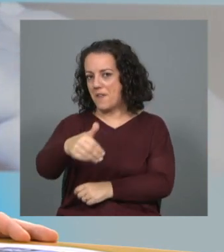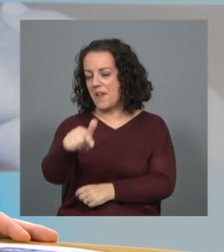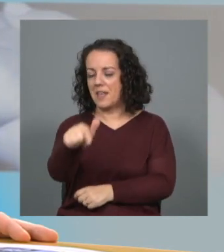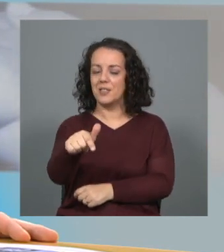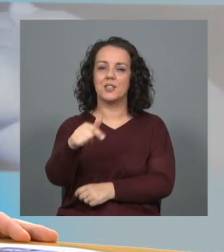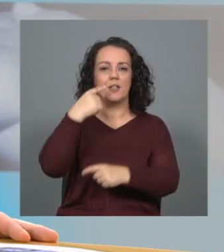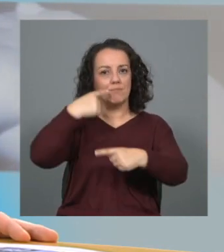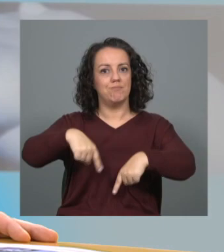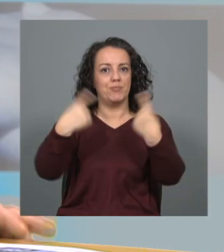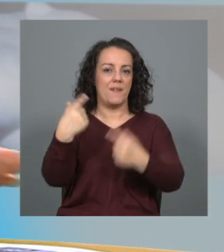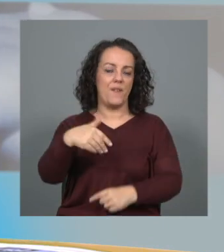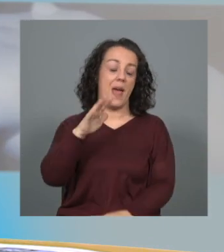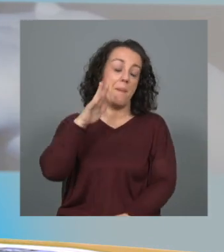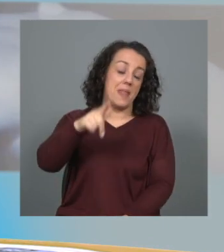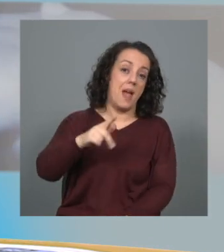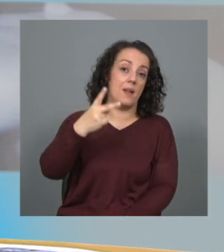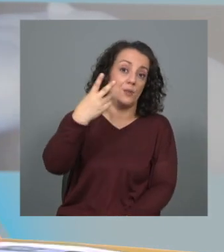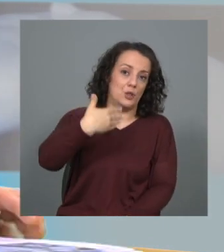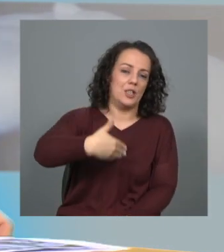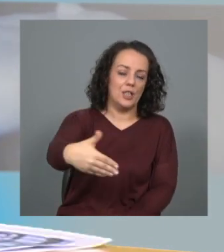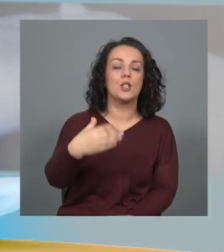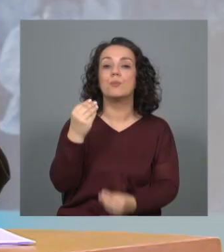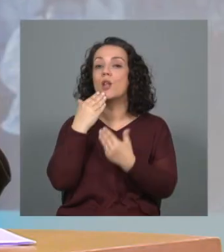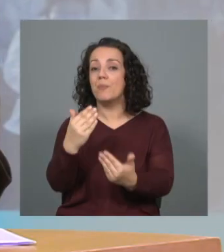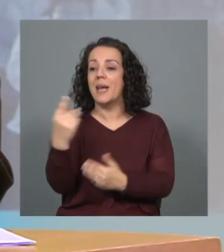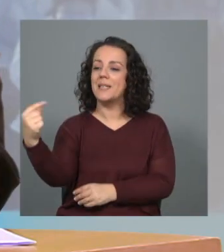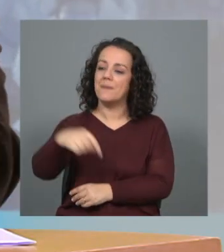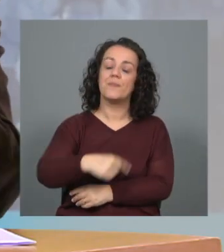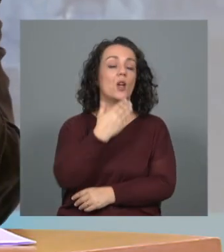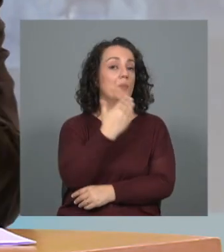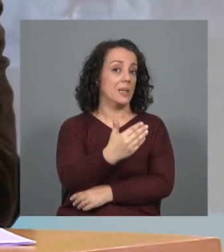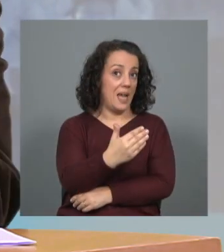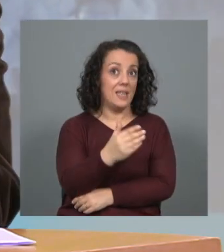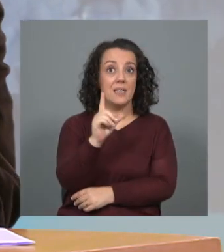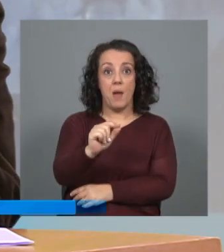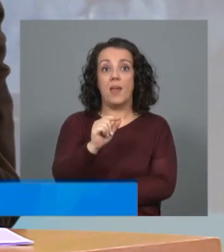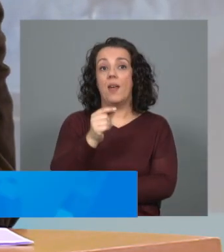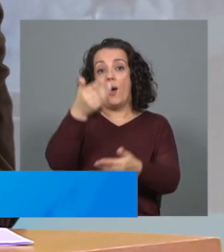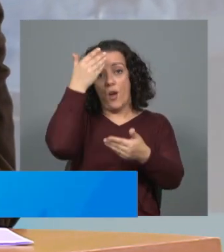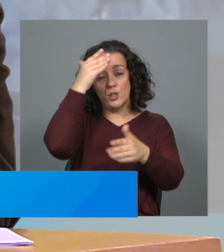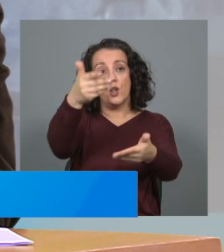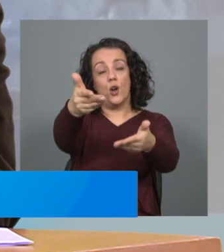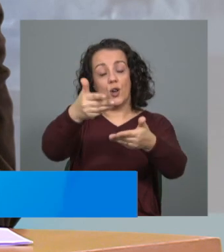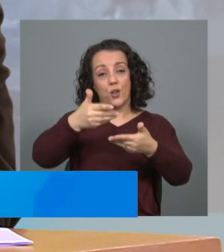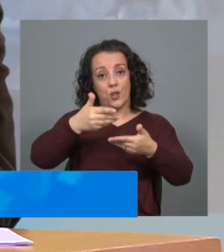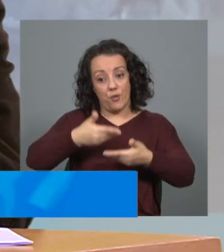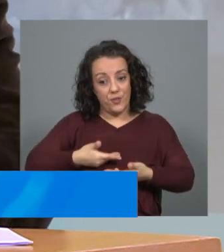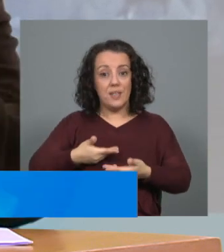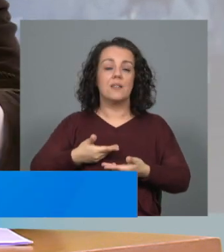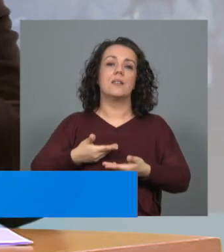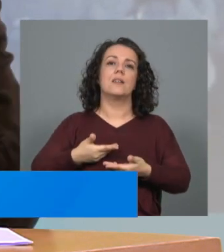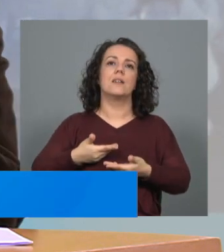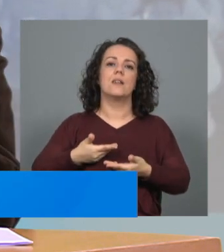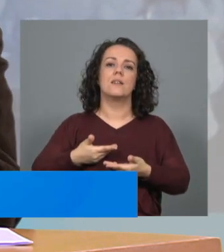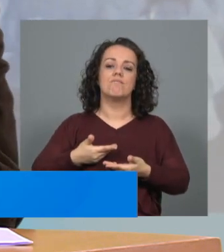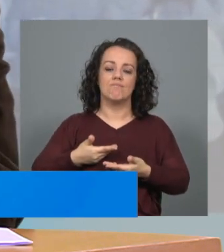sessão que corre amanhã. E depois, Paulo Fontes, muito obrigado por esta partilha. Também, e desde já também ficam convidados a poder dar